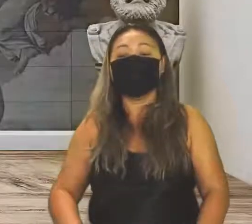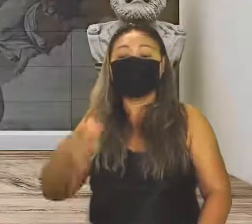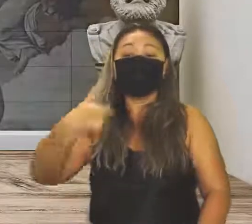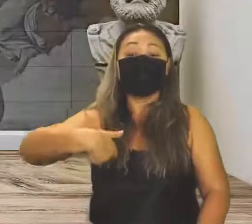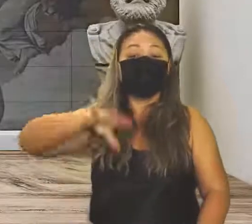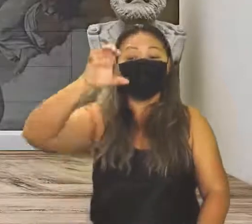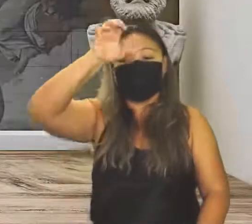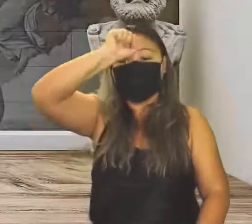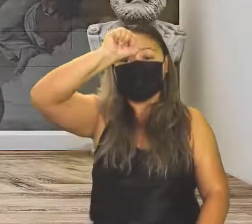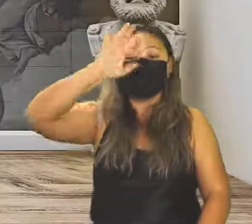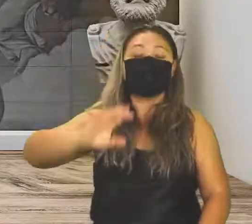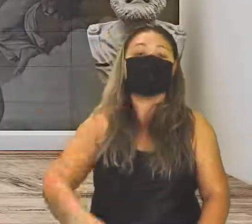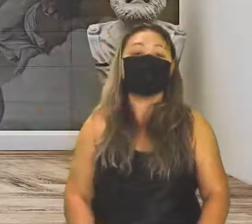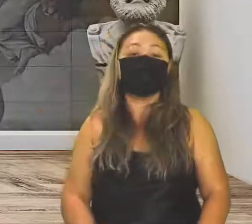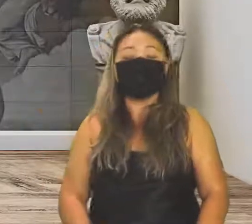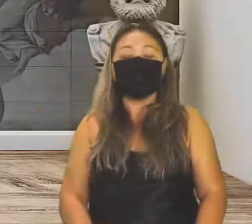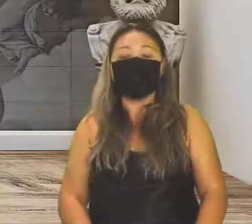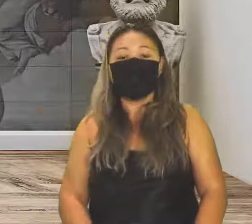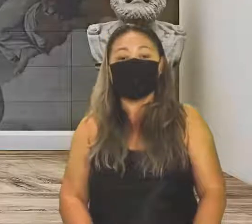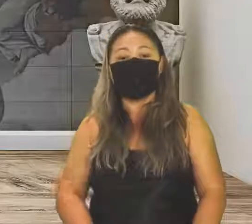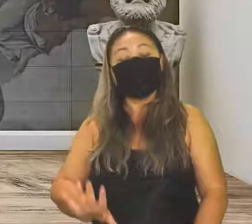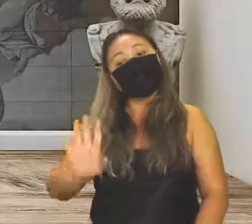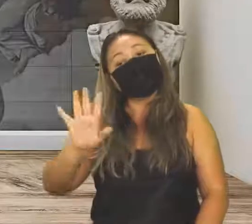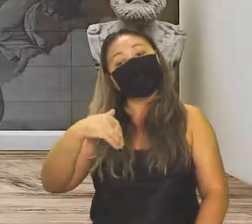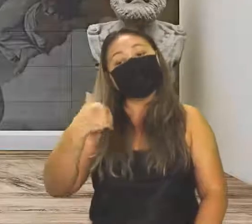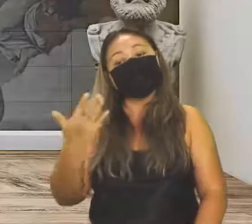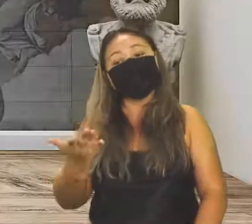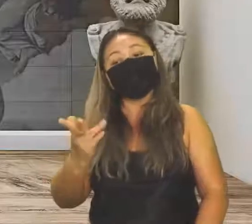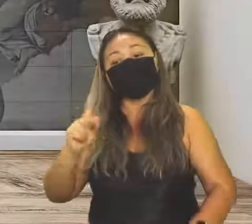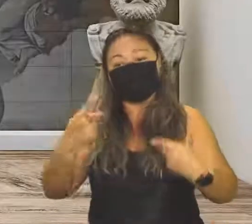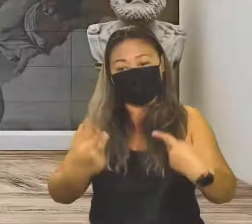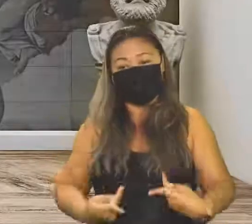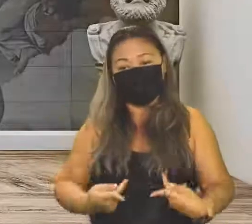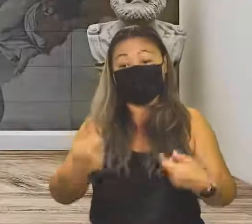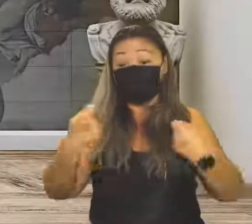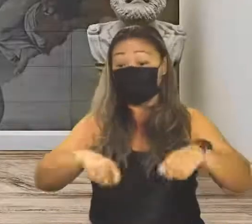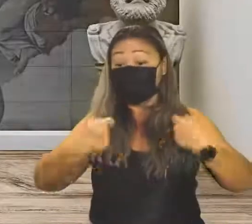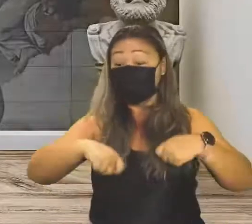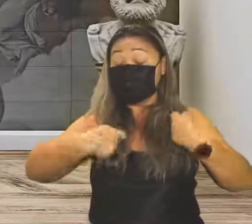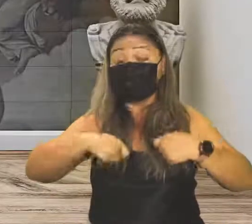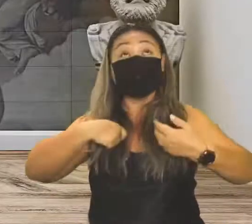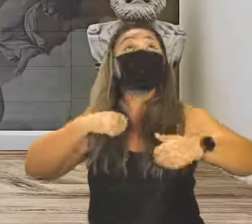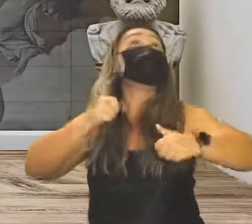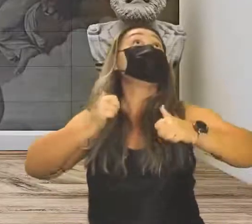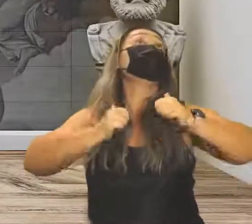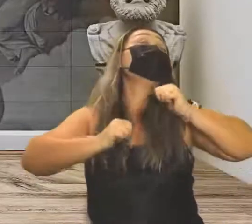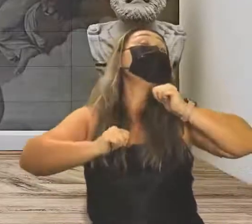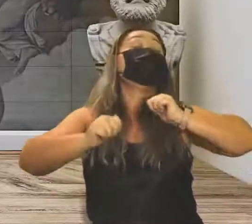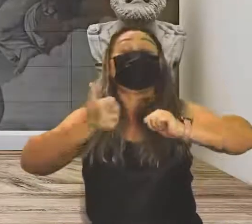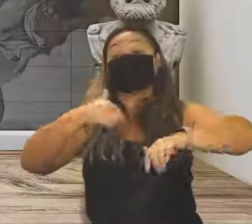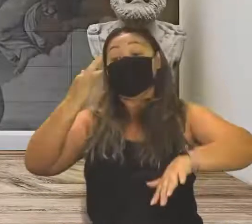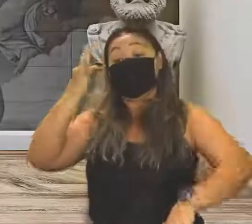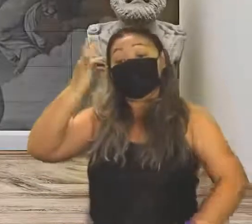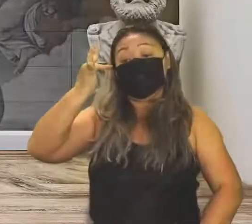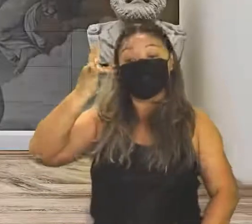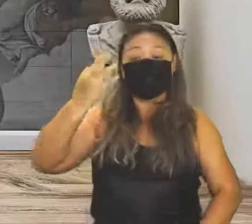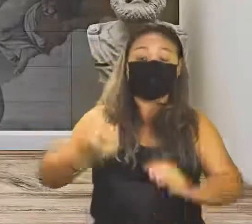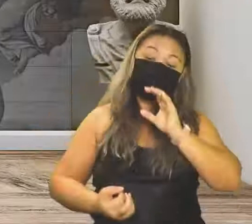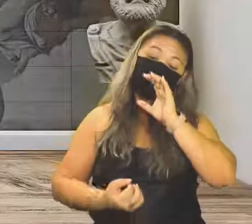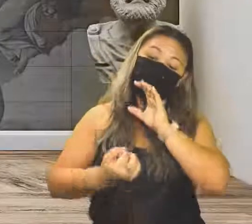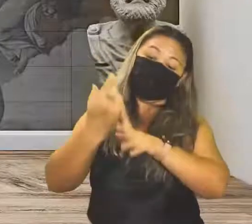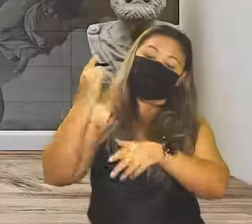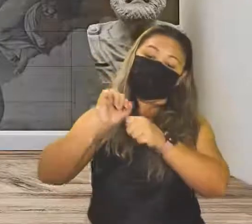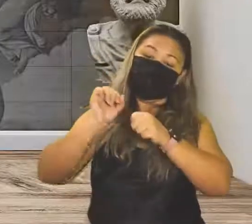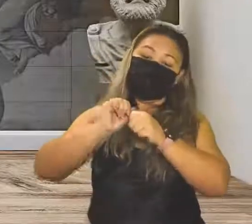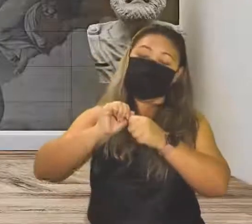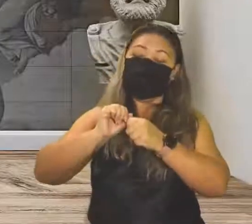aprender mais. Né? A todo momento o ser humano ele tem essa necessidade, até essa ânsia. Lembra que a filosofia surgiu a partir